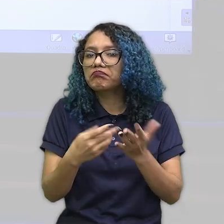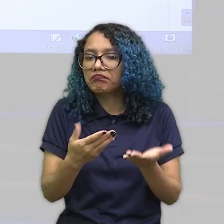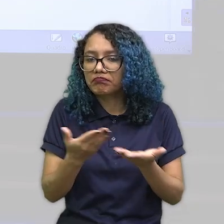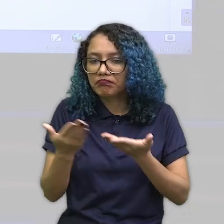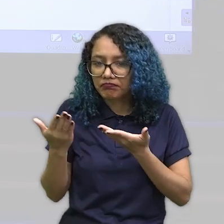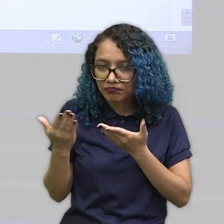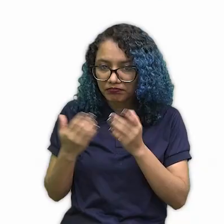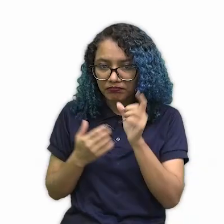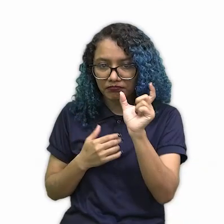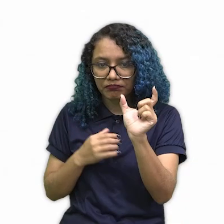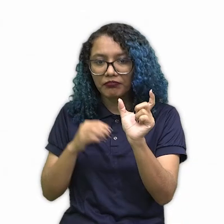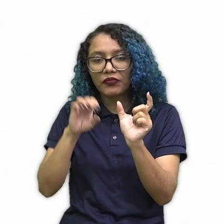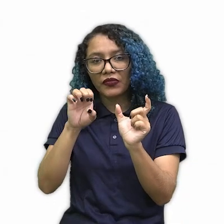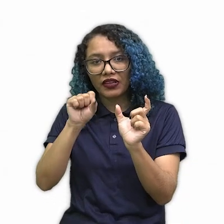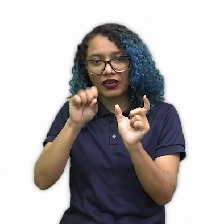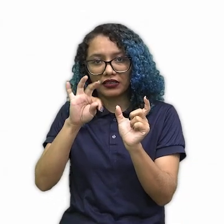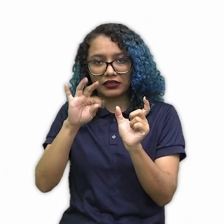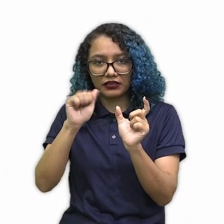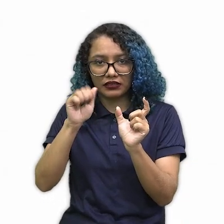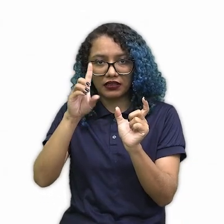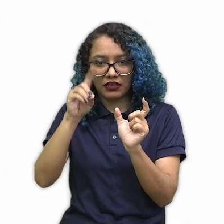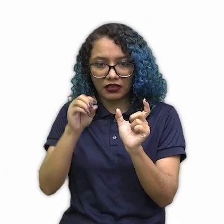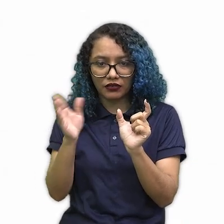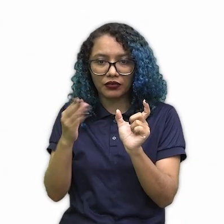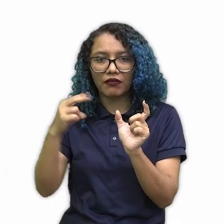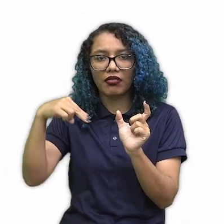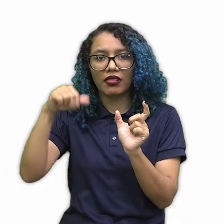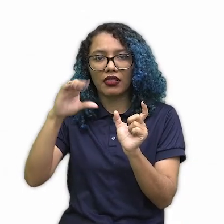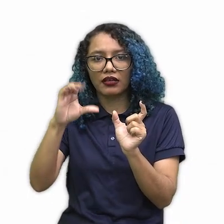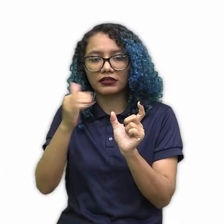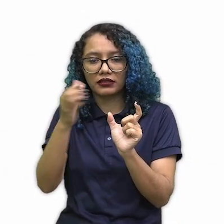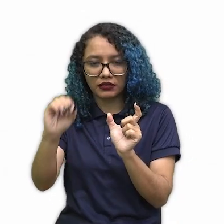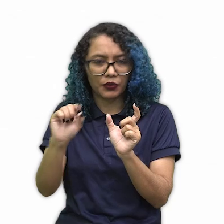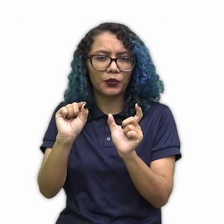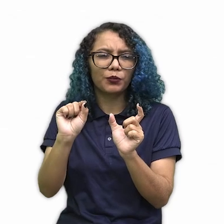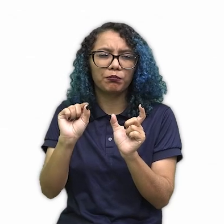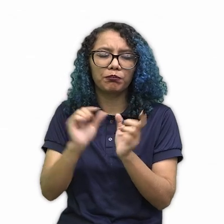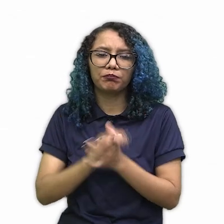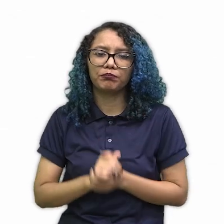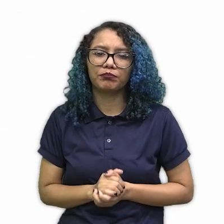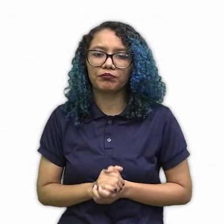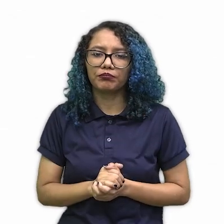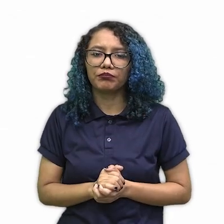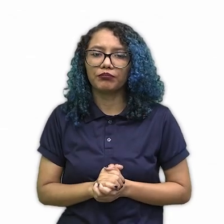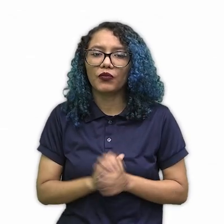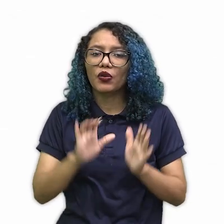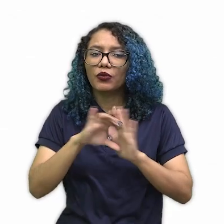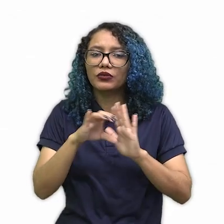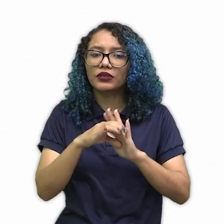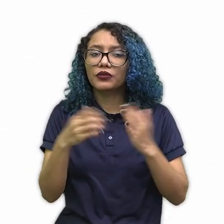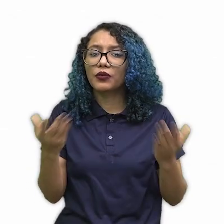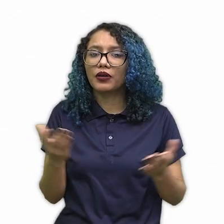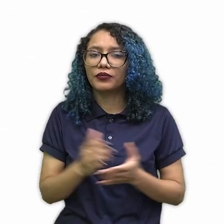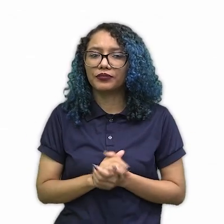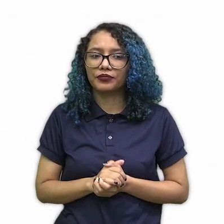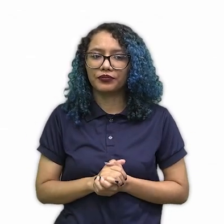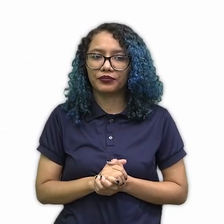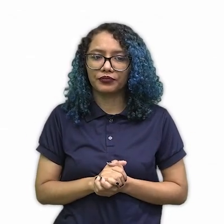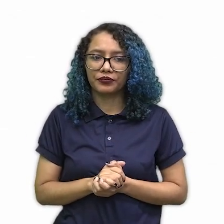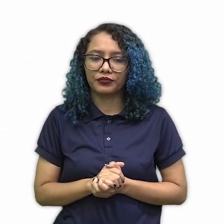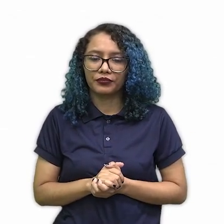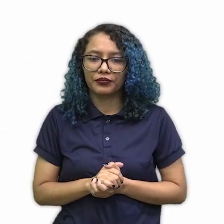Estado-nação. Acompanhe comigo. Bem, Estado-nação a gente pode definir como sendo ali